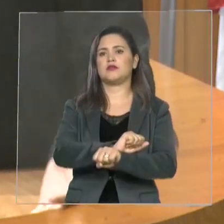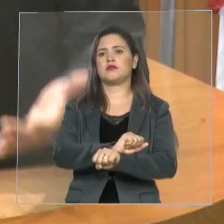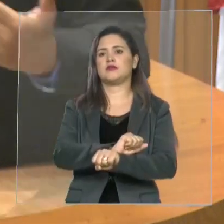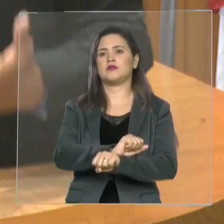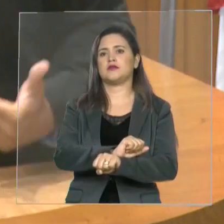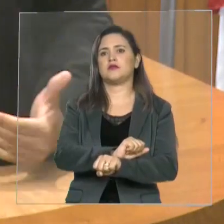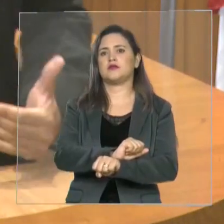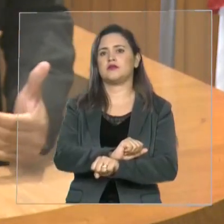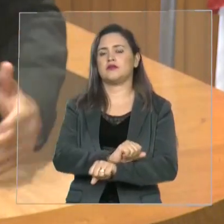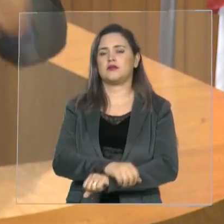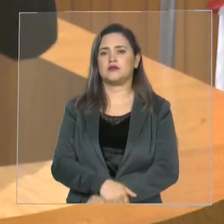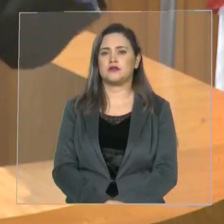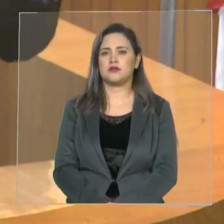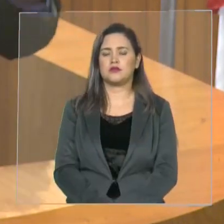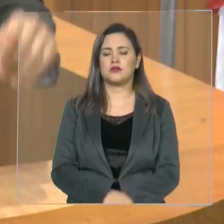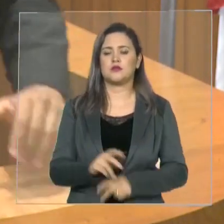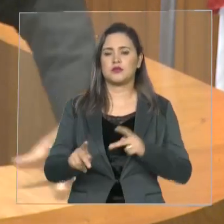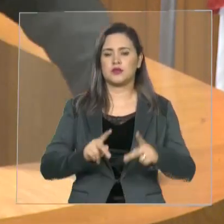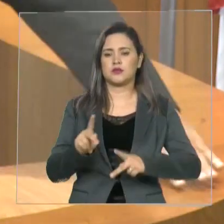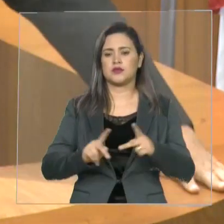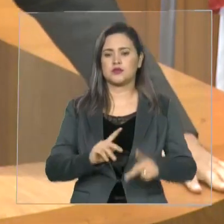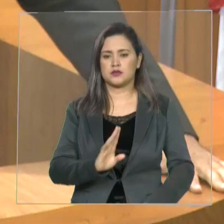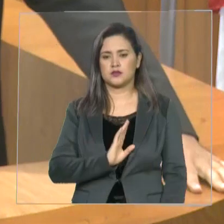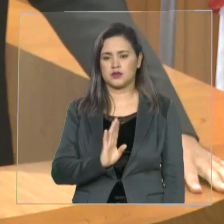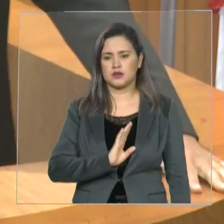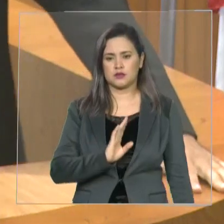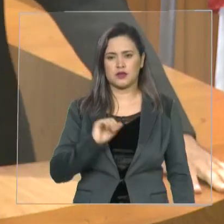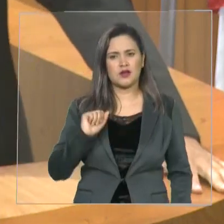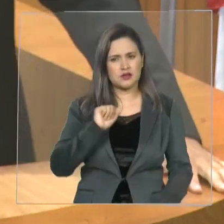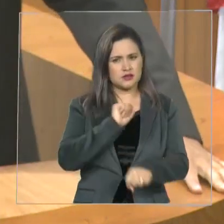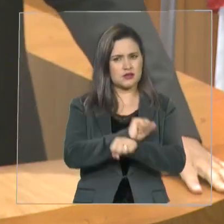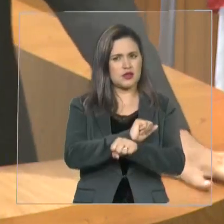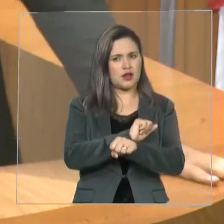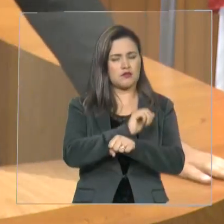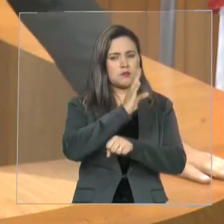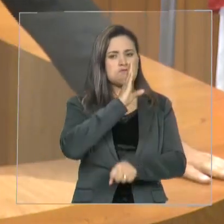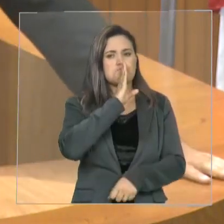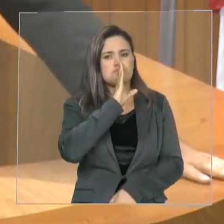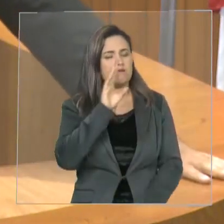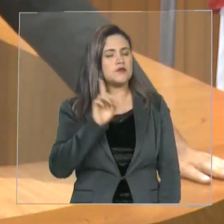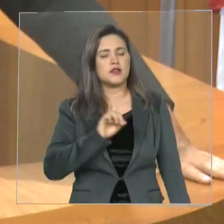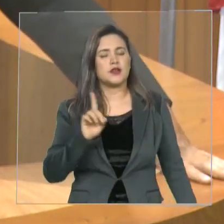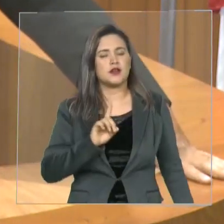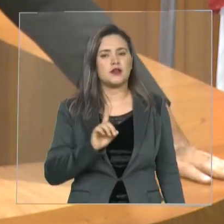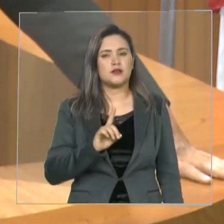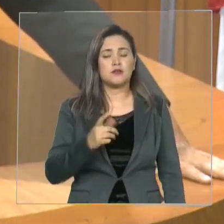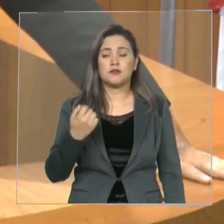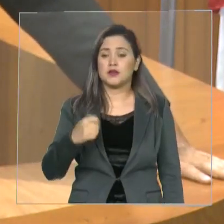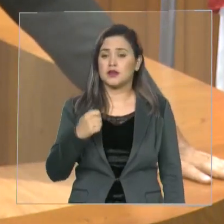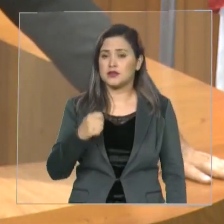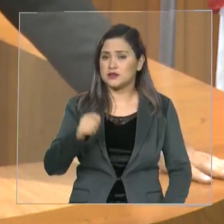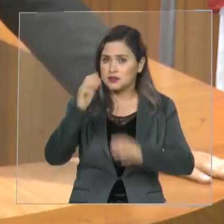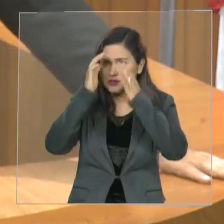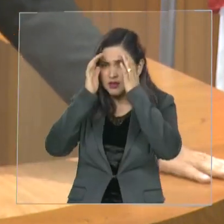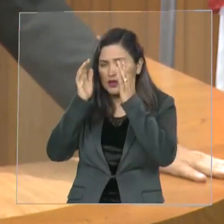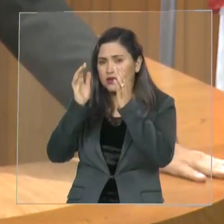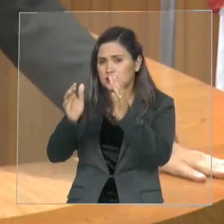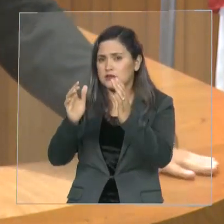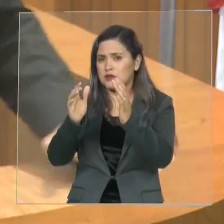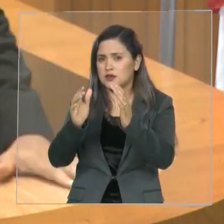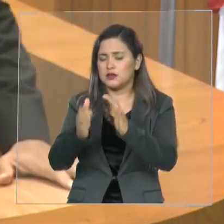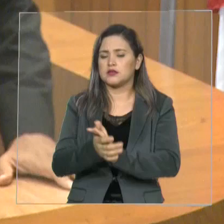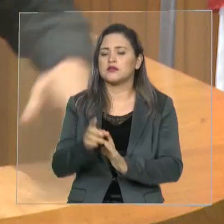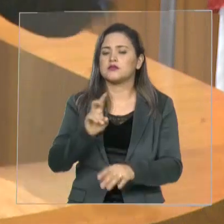O povo de Bacabal, deputado Carlinhos, não é escravo. O povo de Bacabal merece respeito. O senhor defende, às